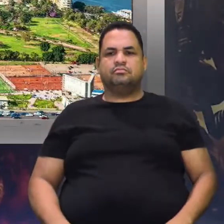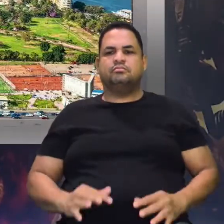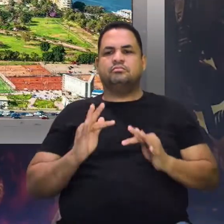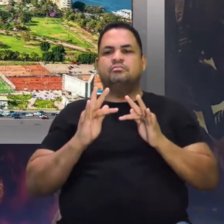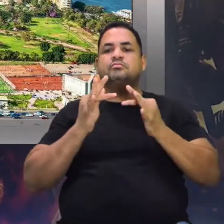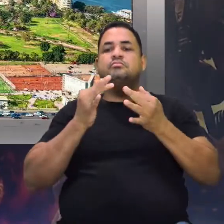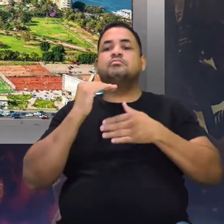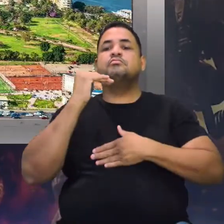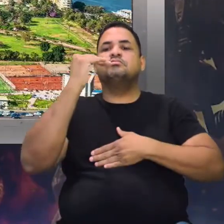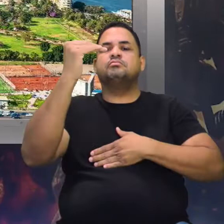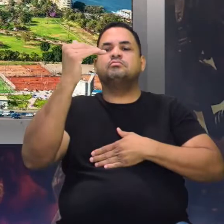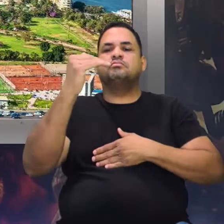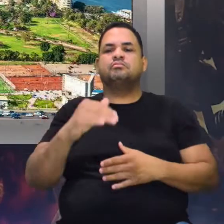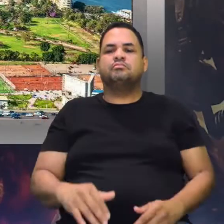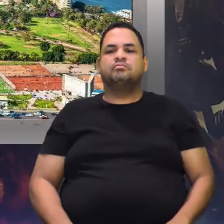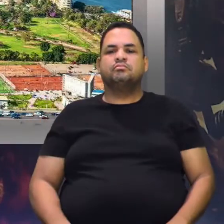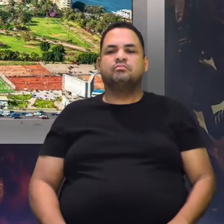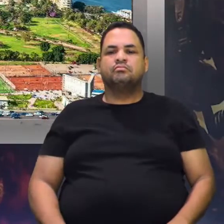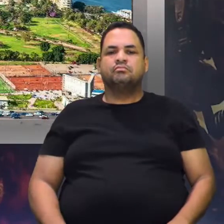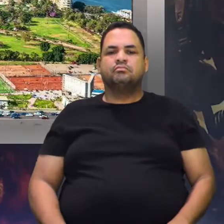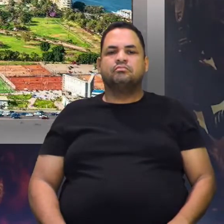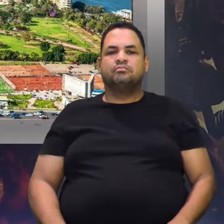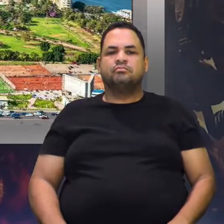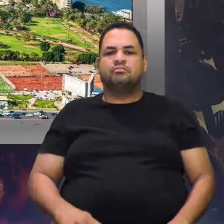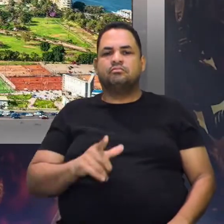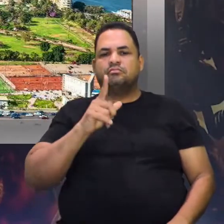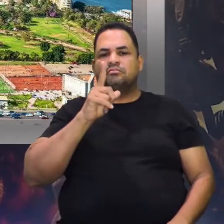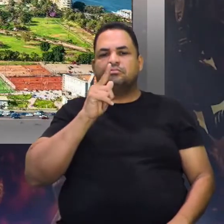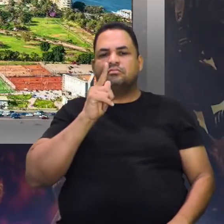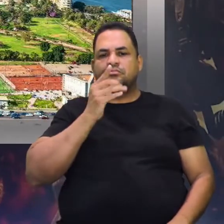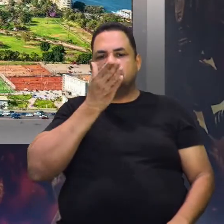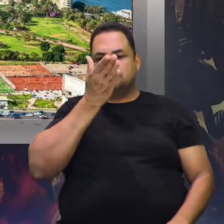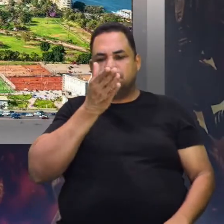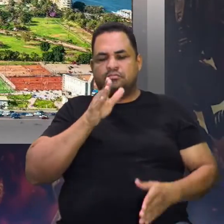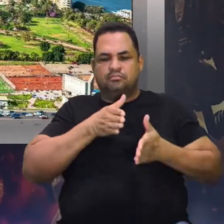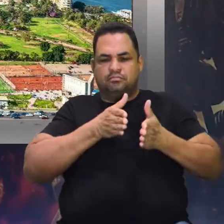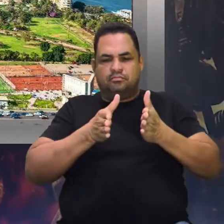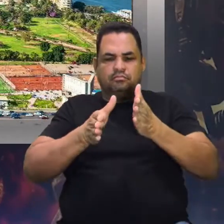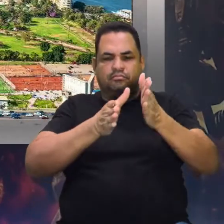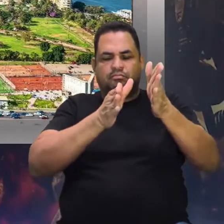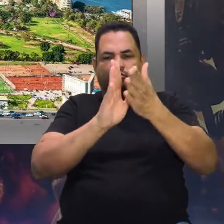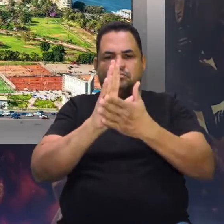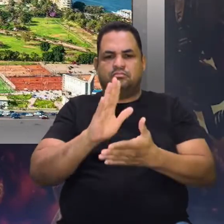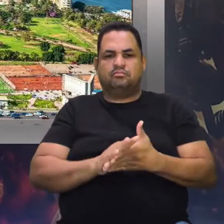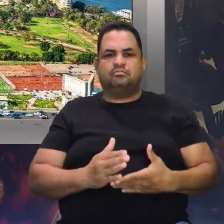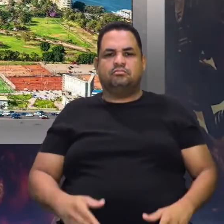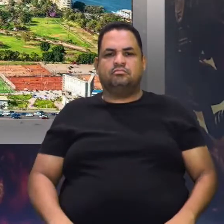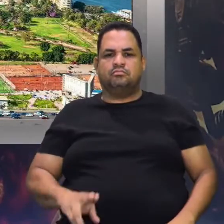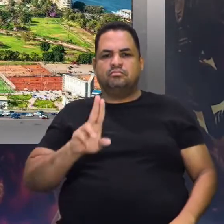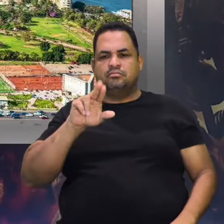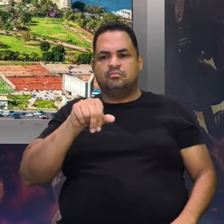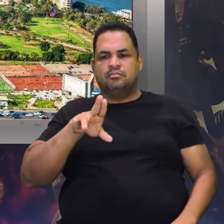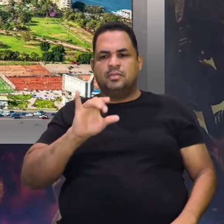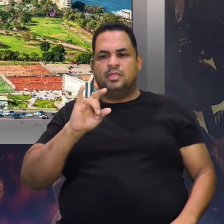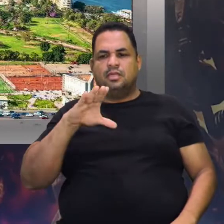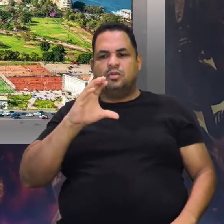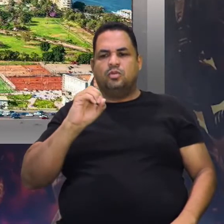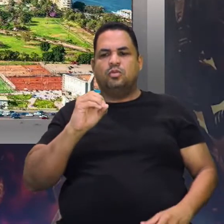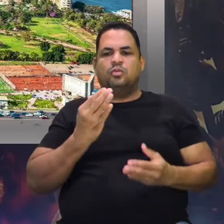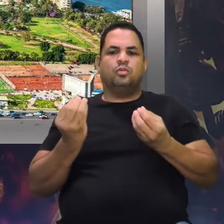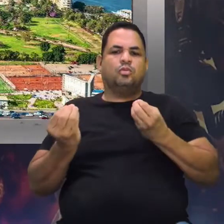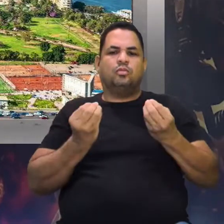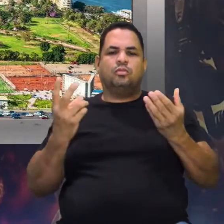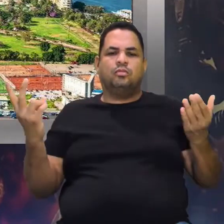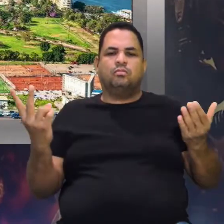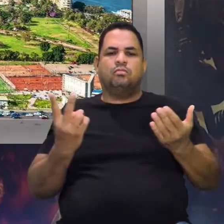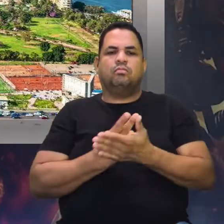está passando ali, ó, um rio importantíssimo para os egípcios, o rio Nilo. Como é que se dá